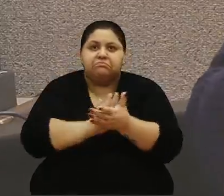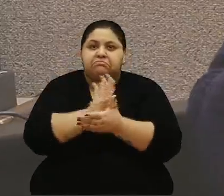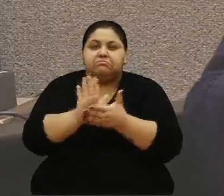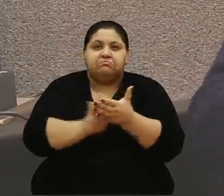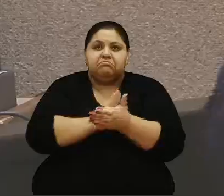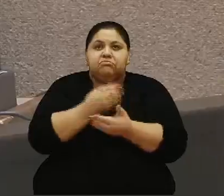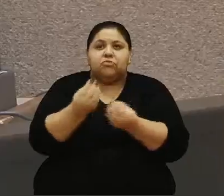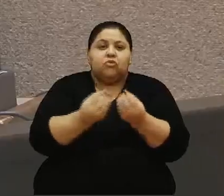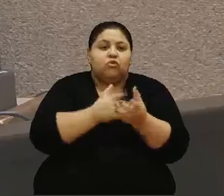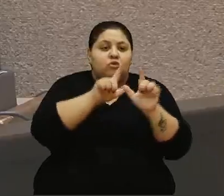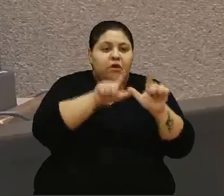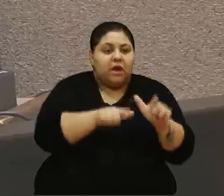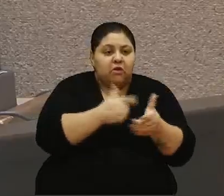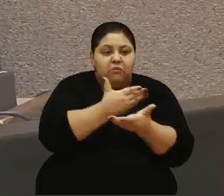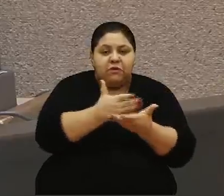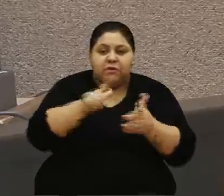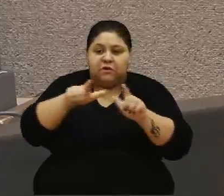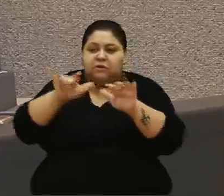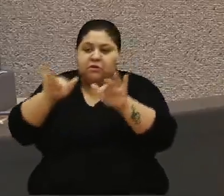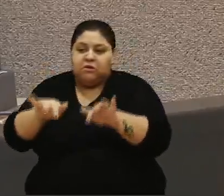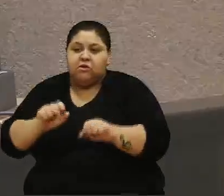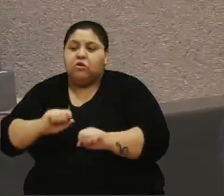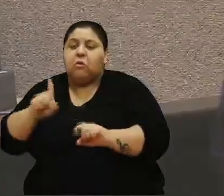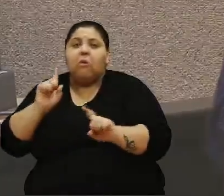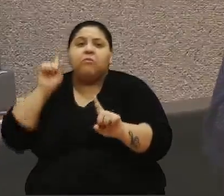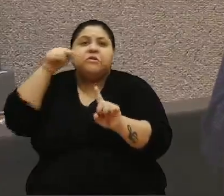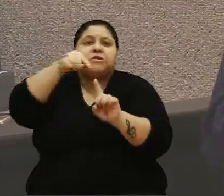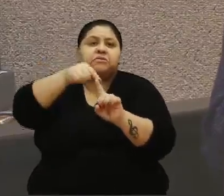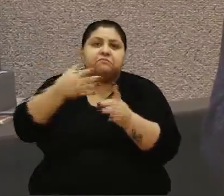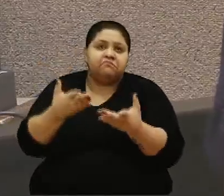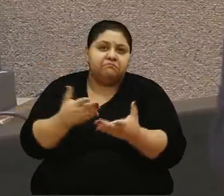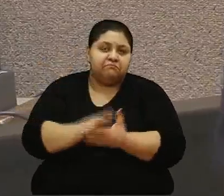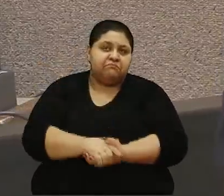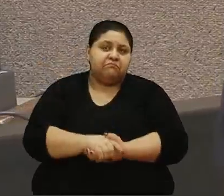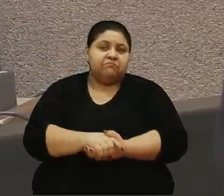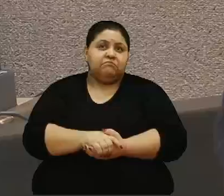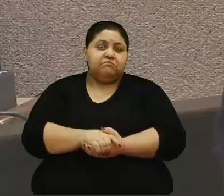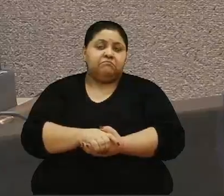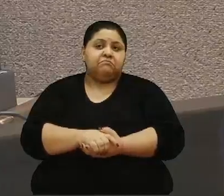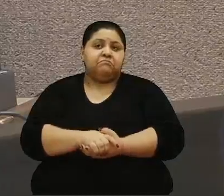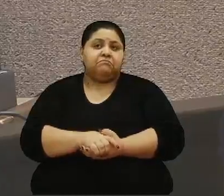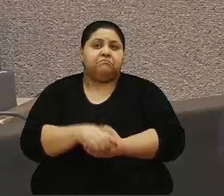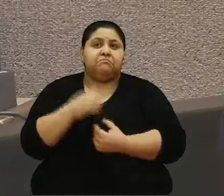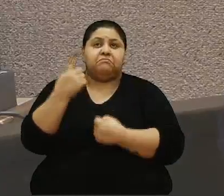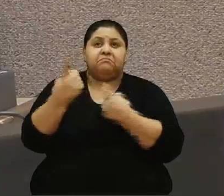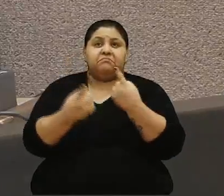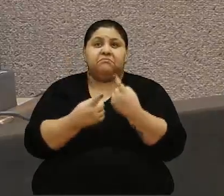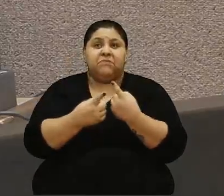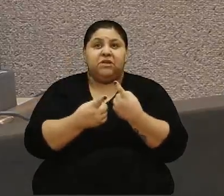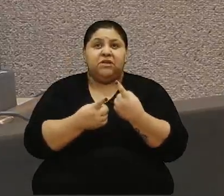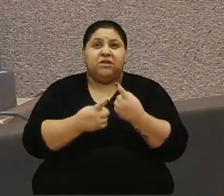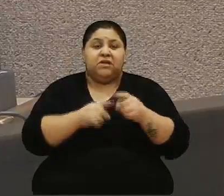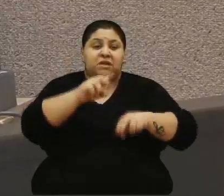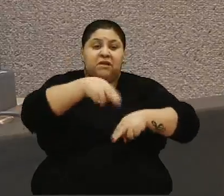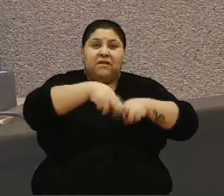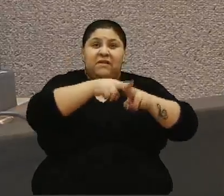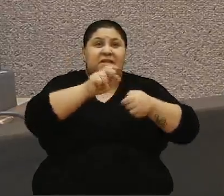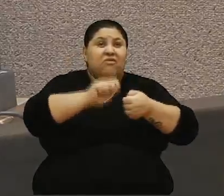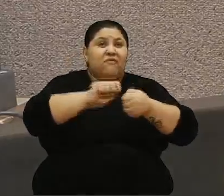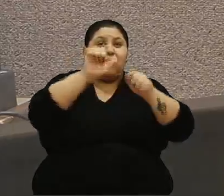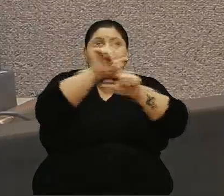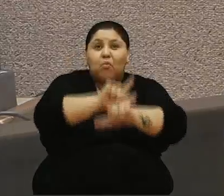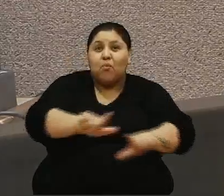nem por onde terminava, e nem que objetivo real que se tinha. Foi colocada alguma coisa na praça sem fazer a